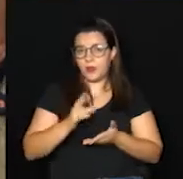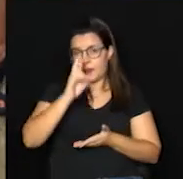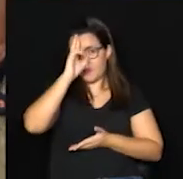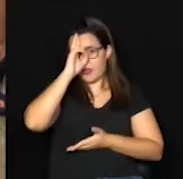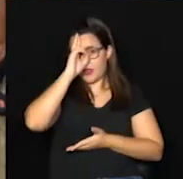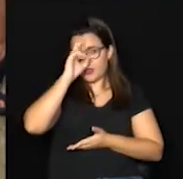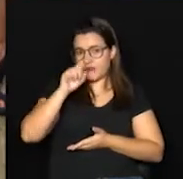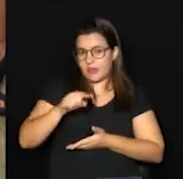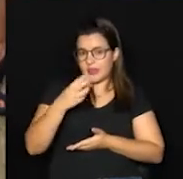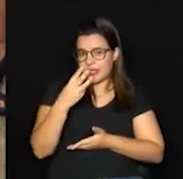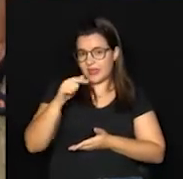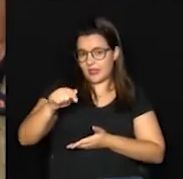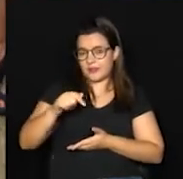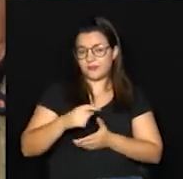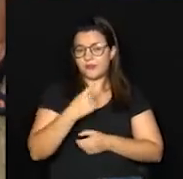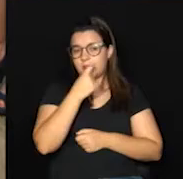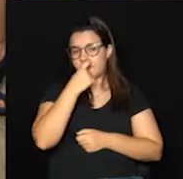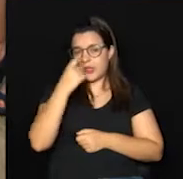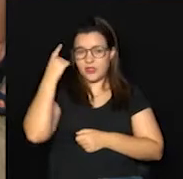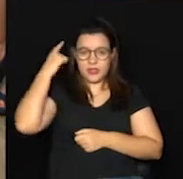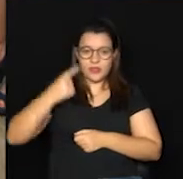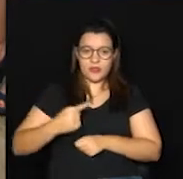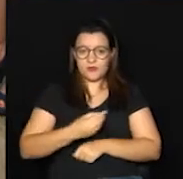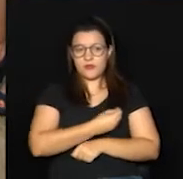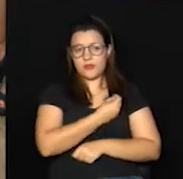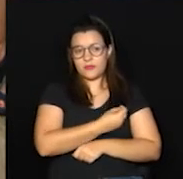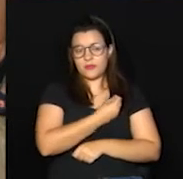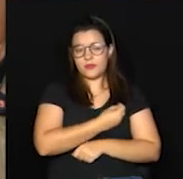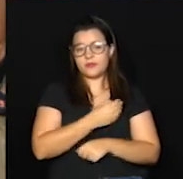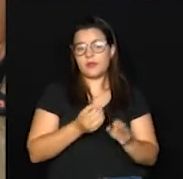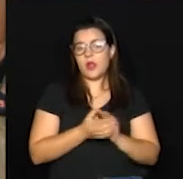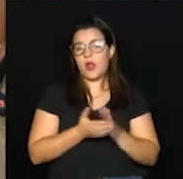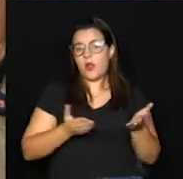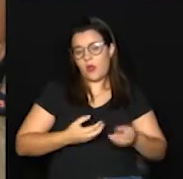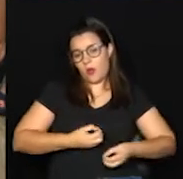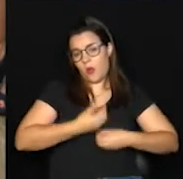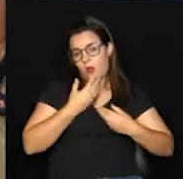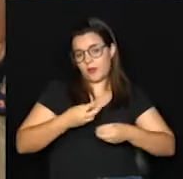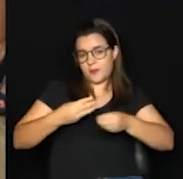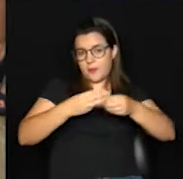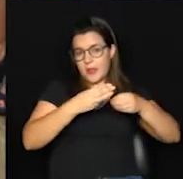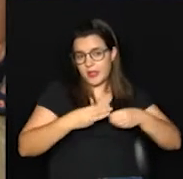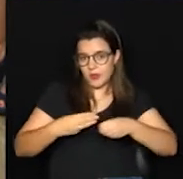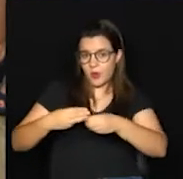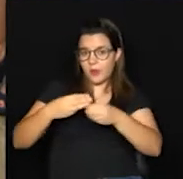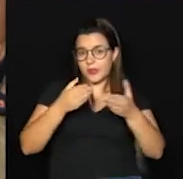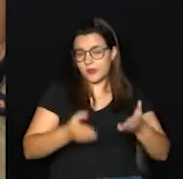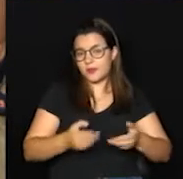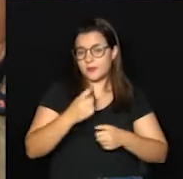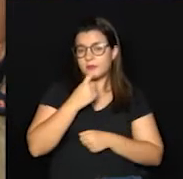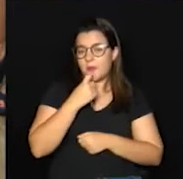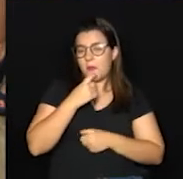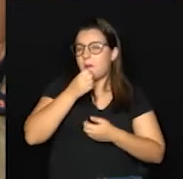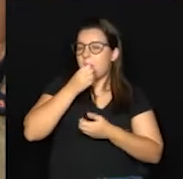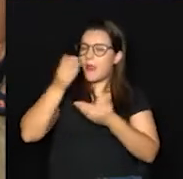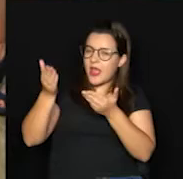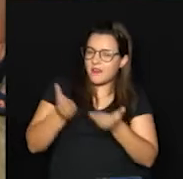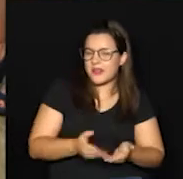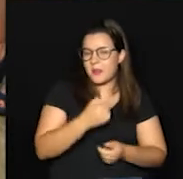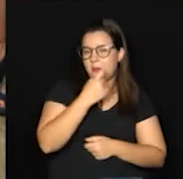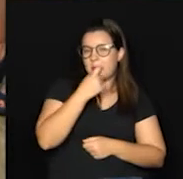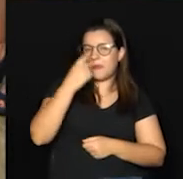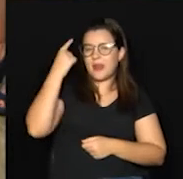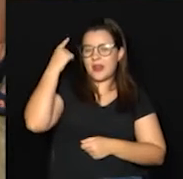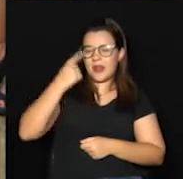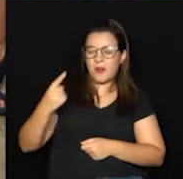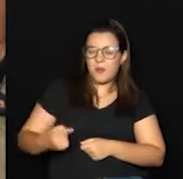12h37, a Mina Abreu já está nos nossos estúdios. Olha só, agora as notícias da metrópole aqui de Campinas. Então, seja bem-vinda. Boa tarde, Mina